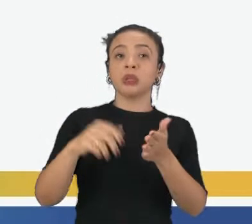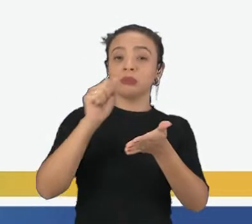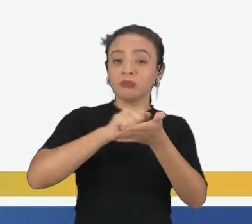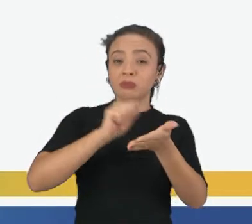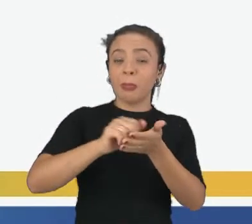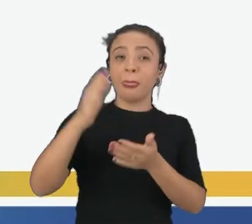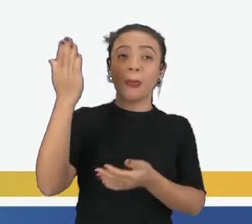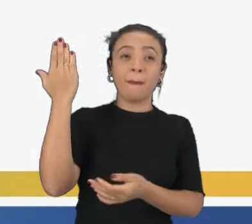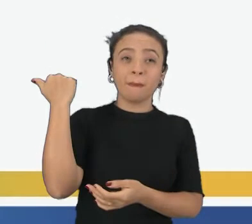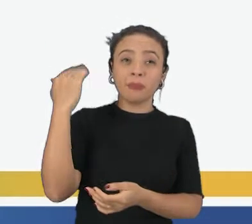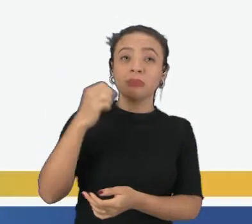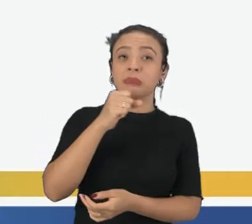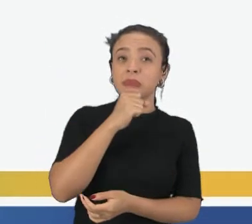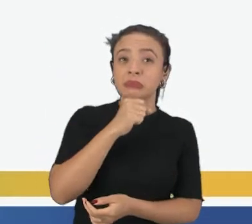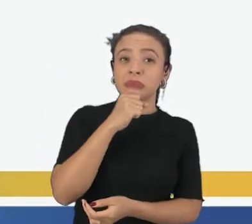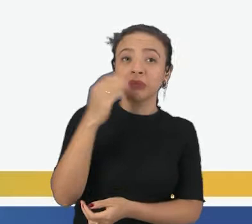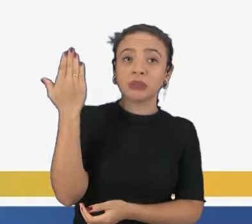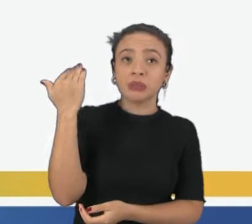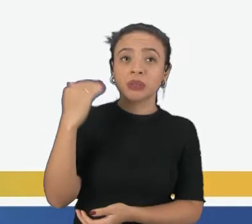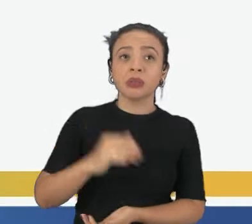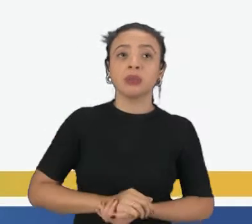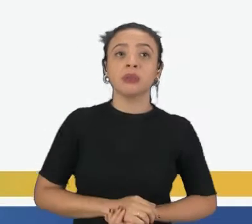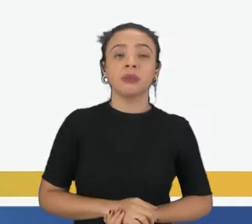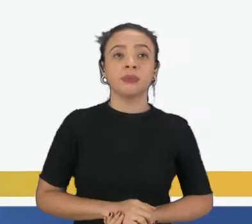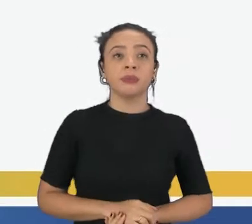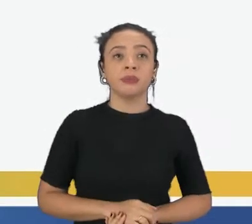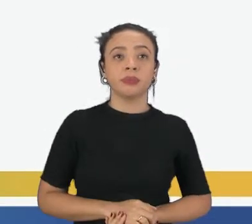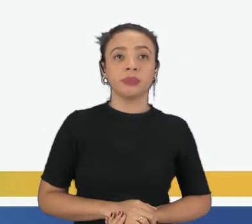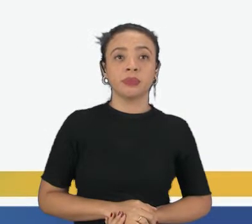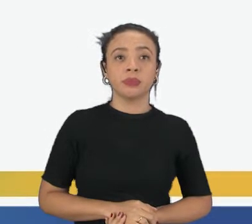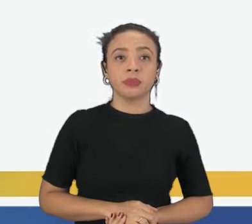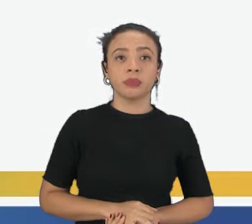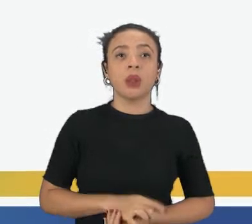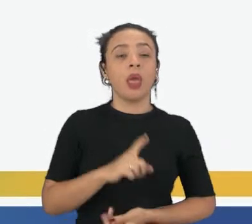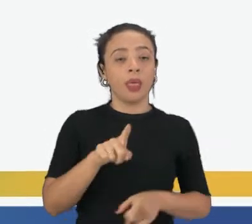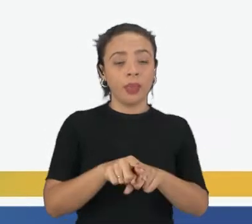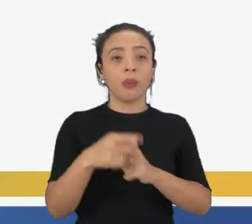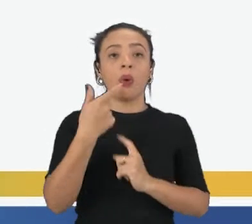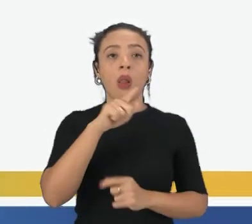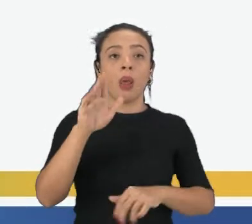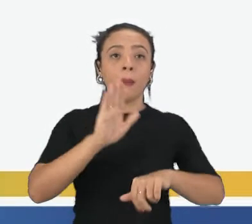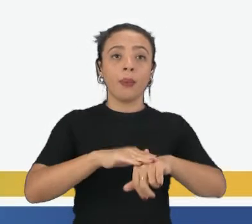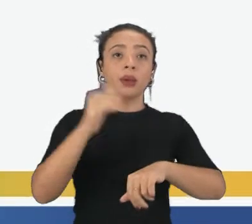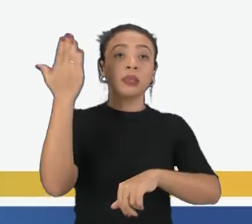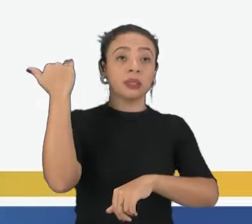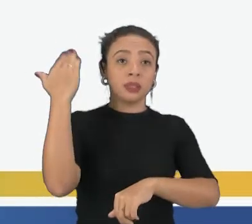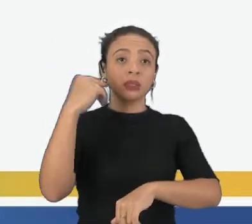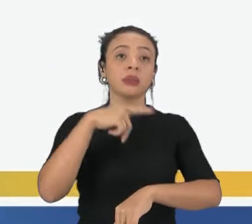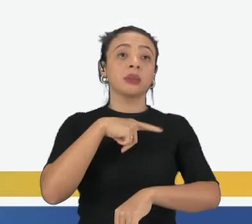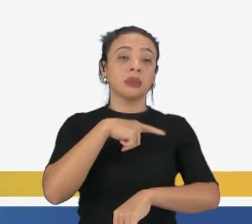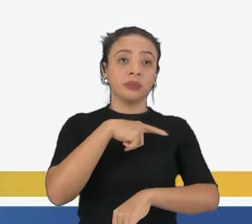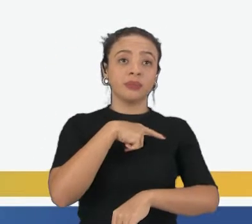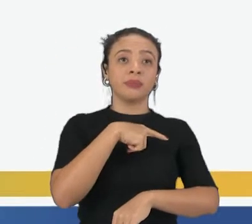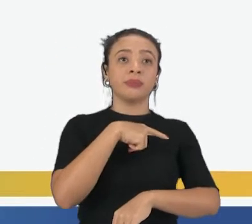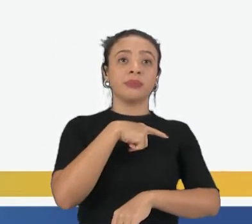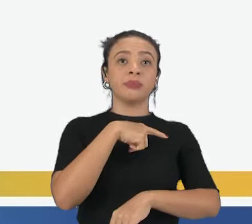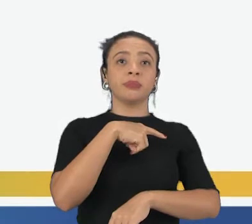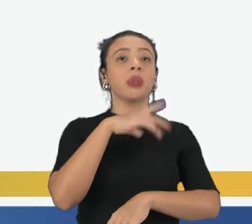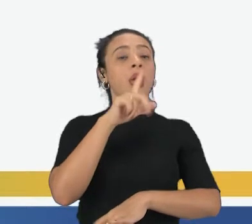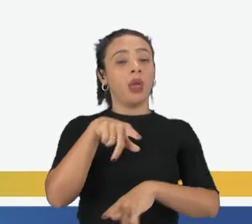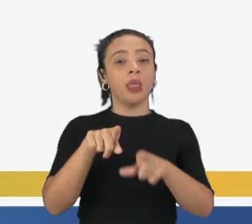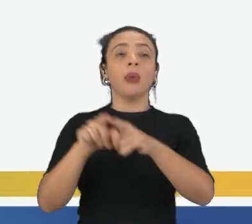antigos uma língua chamada ação escrito é uma das línguas mais antigas e existem então